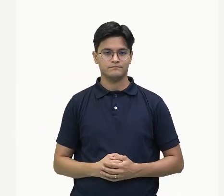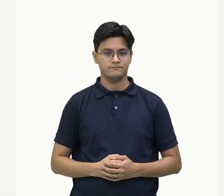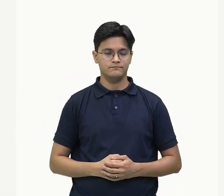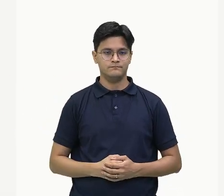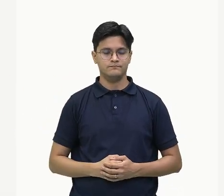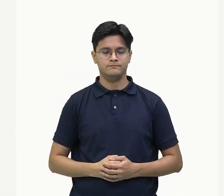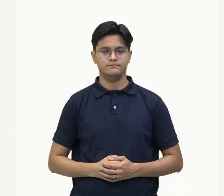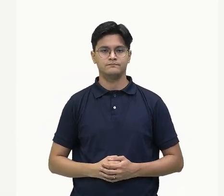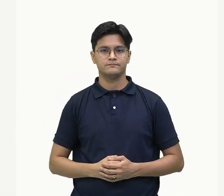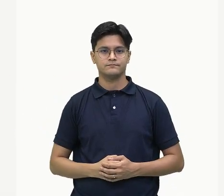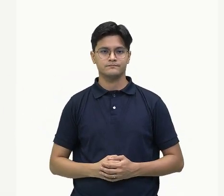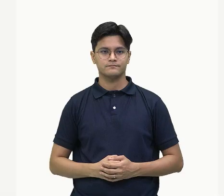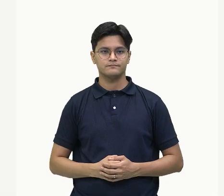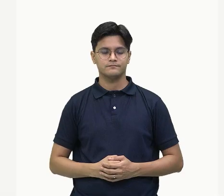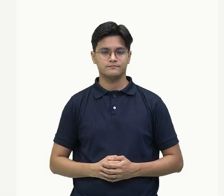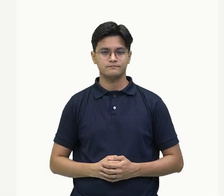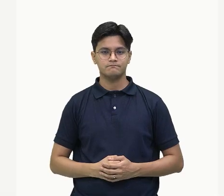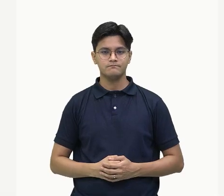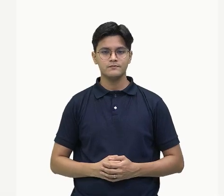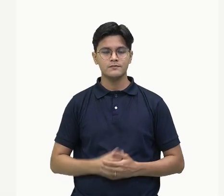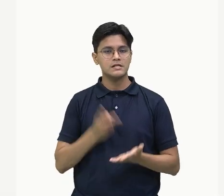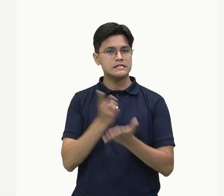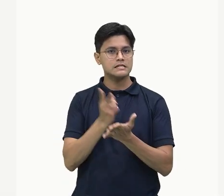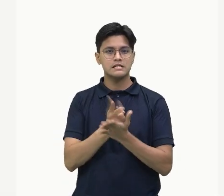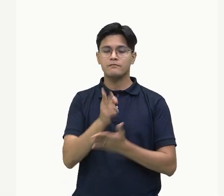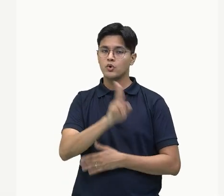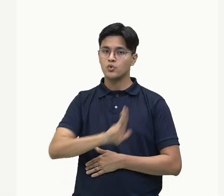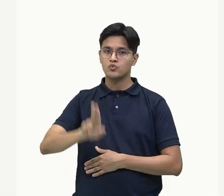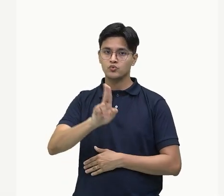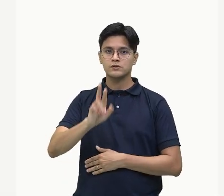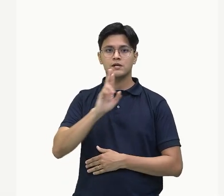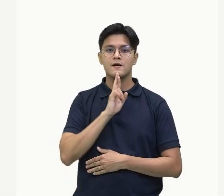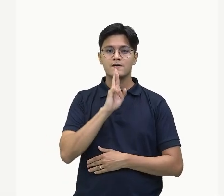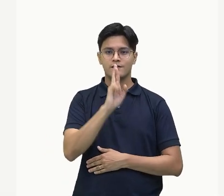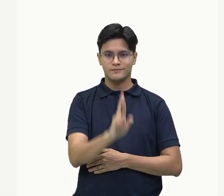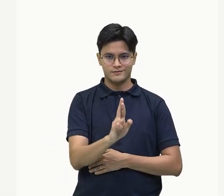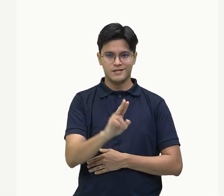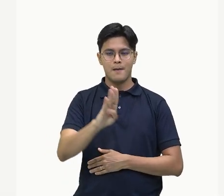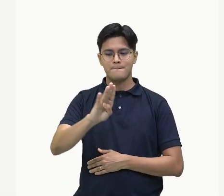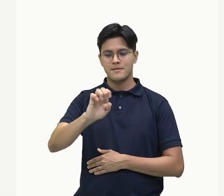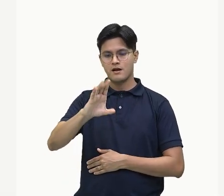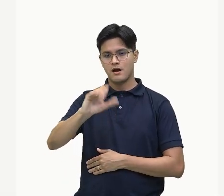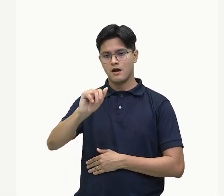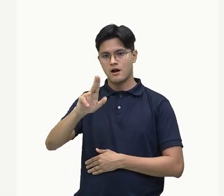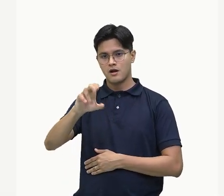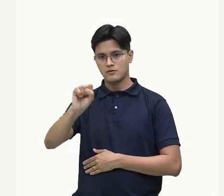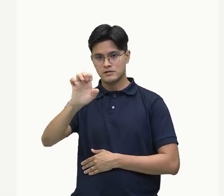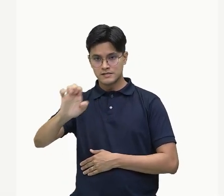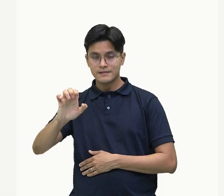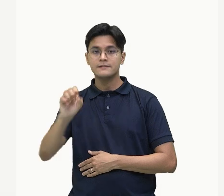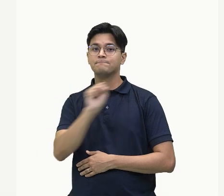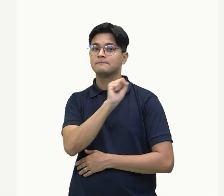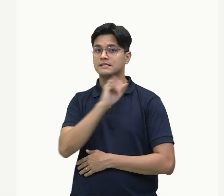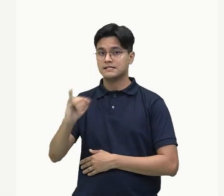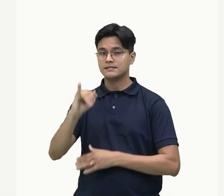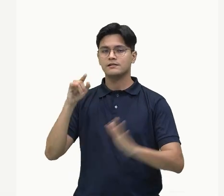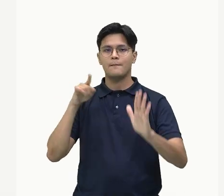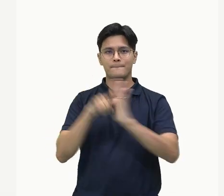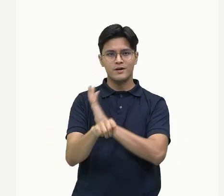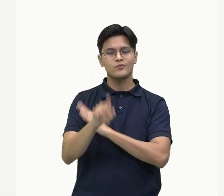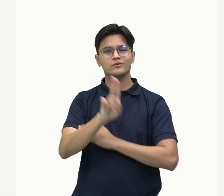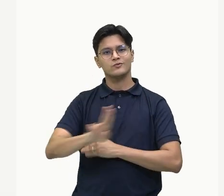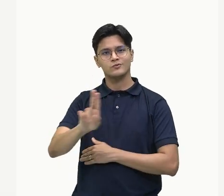responder, because, eu fiz, né? Because. Então ele vai aparecer, normalmente aparece na resposta. Então, because, ele é um porquê